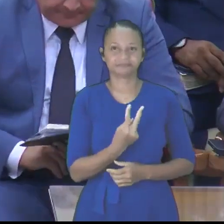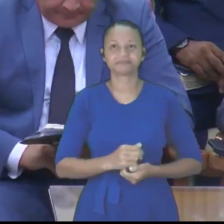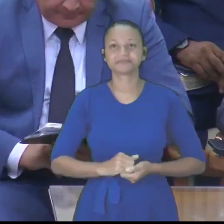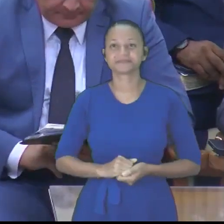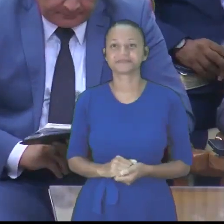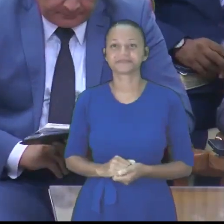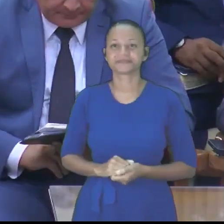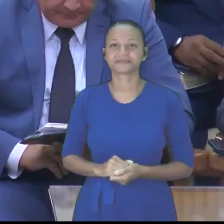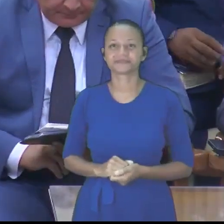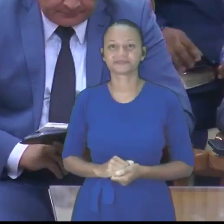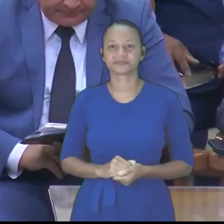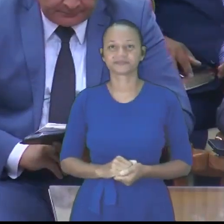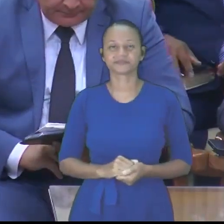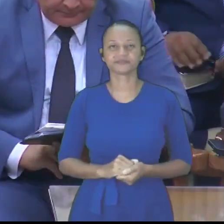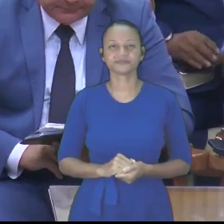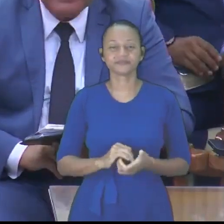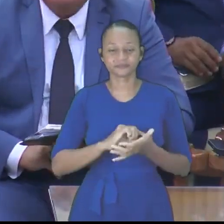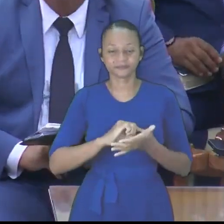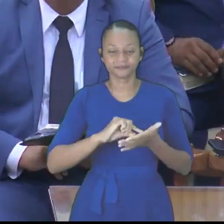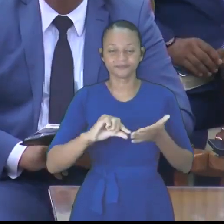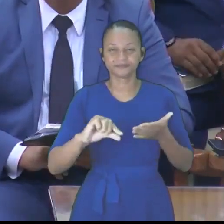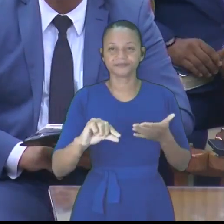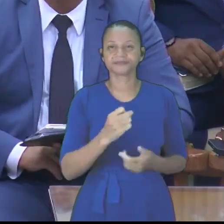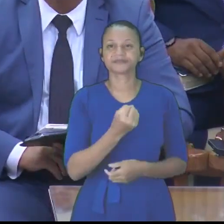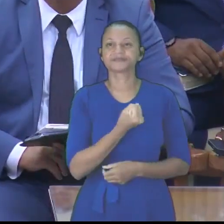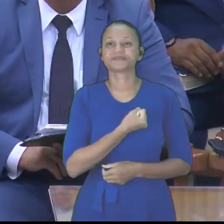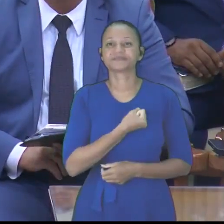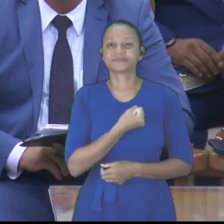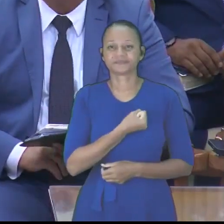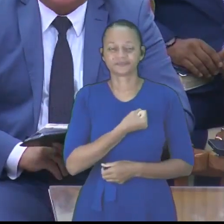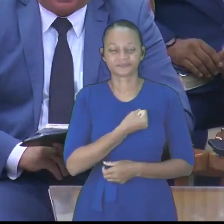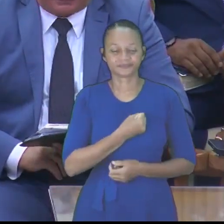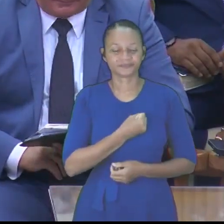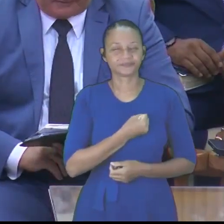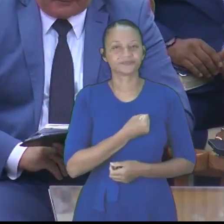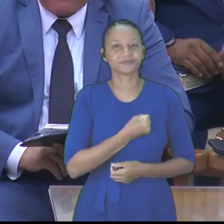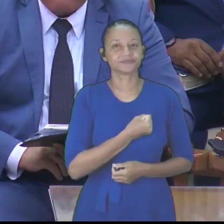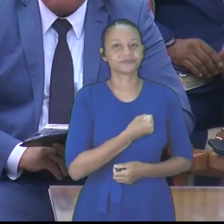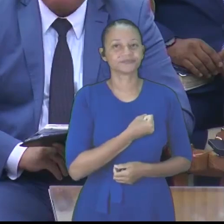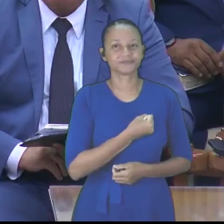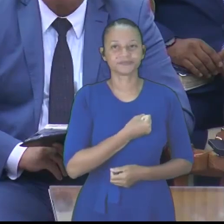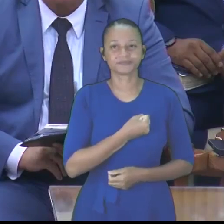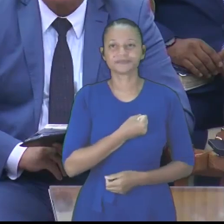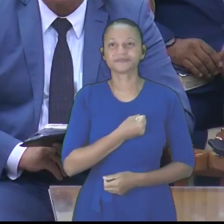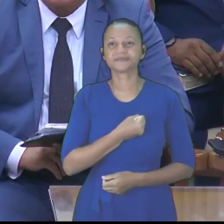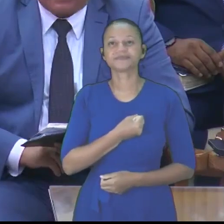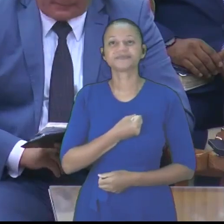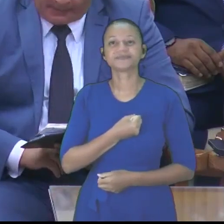2, e o versículo de número